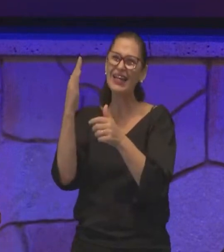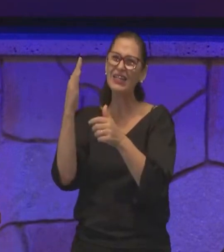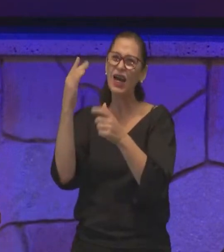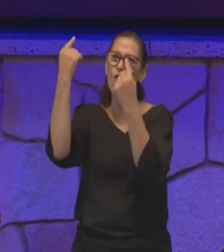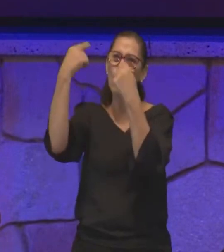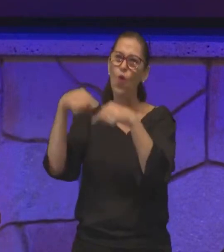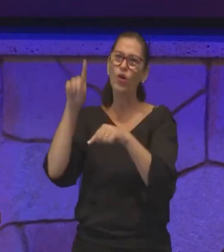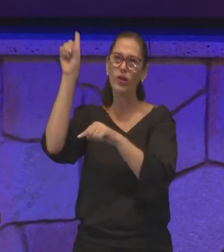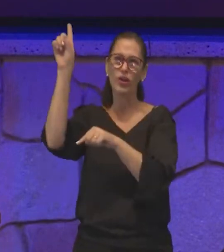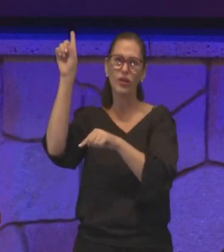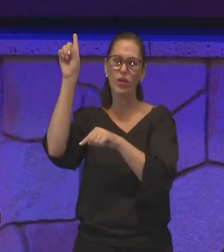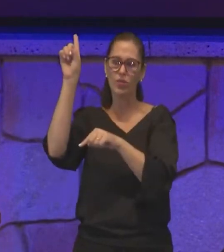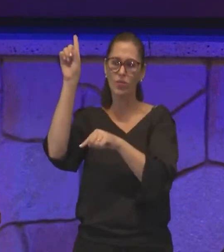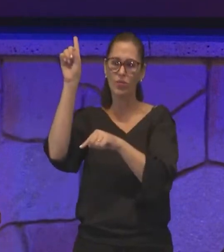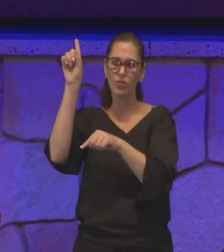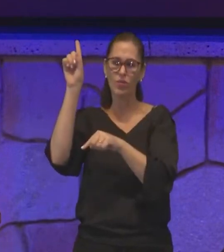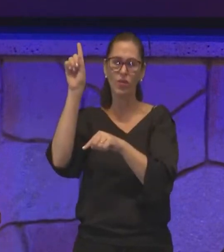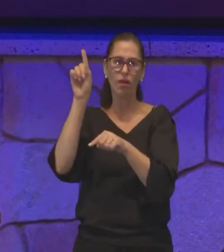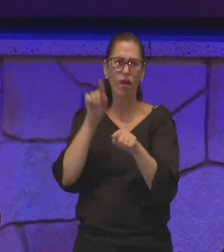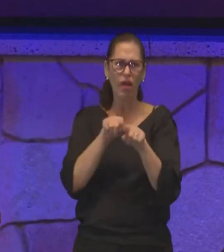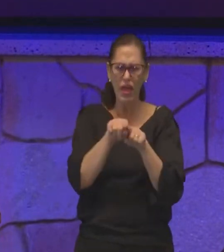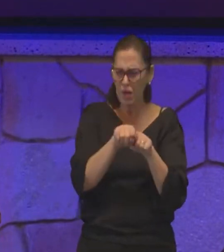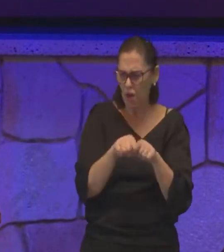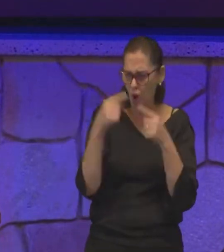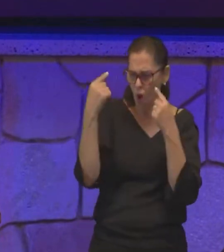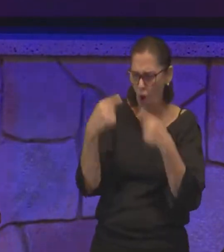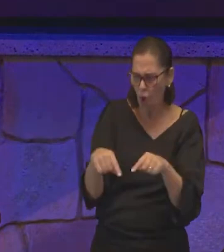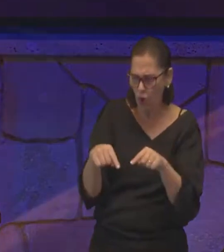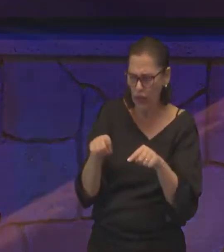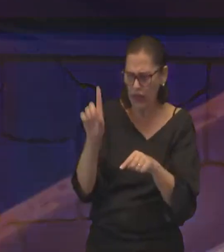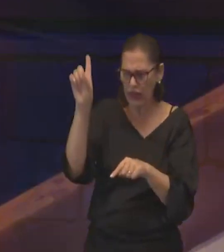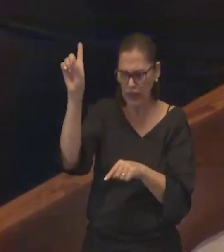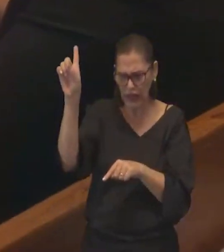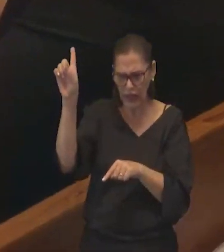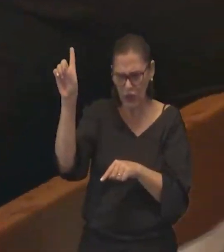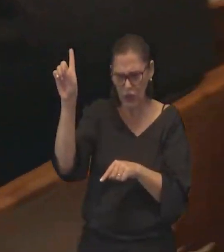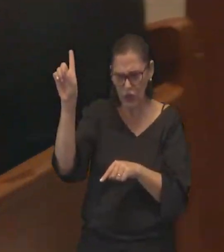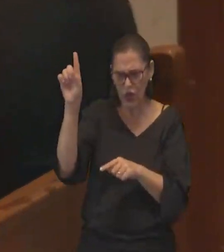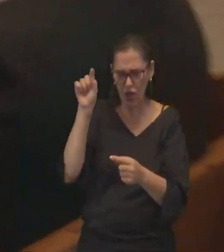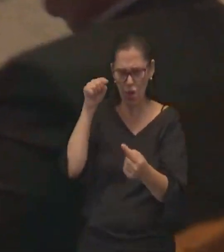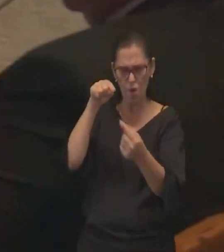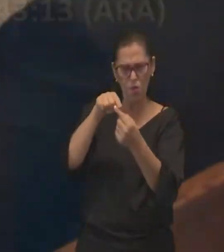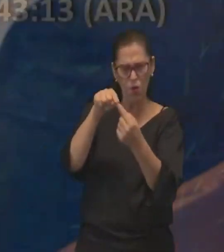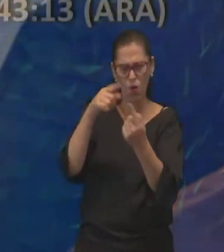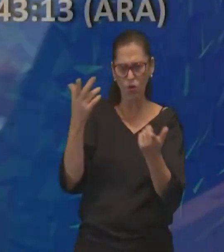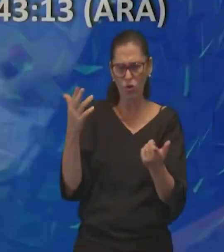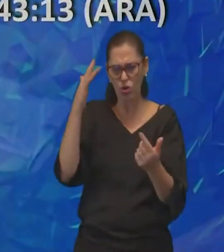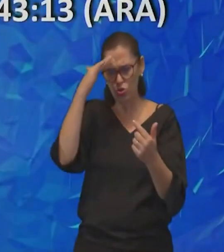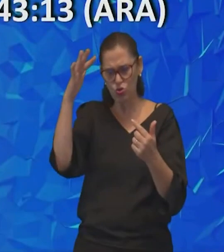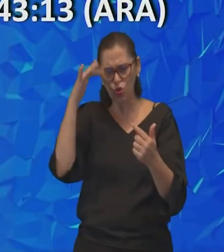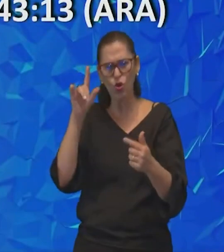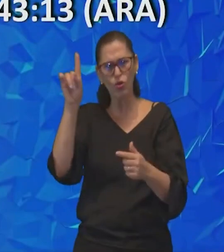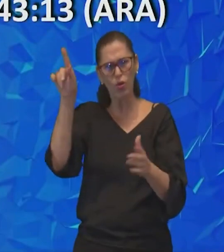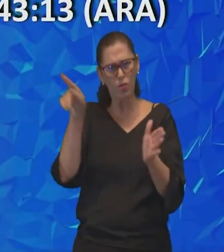impedirá? Não seria irmão algum que iria impedir Deus de realizar o seu propósito, o seu sonho na vida de